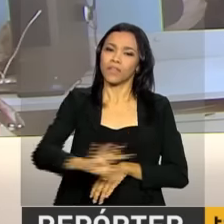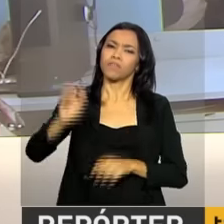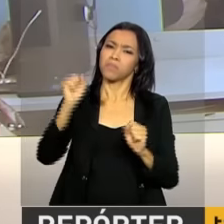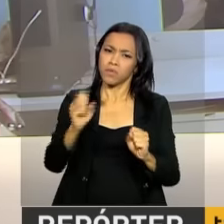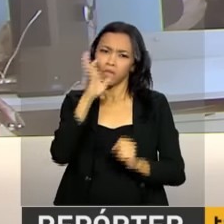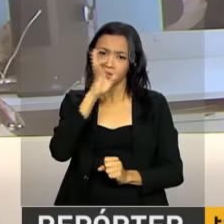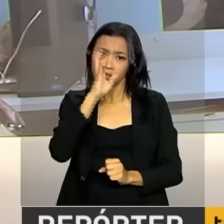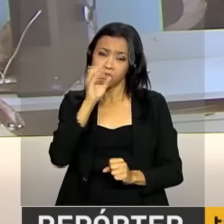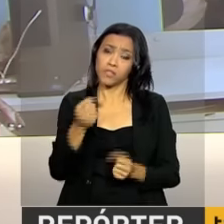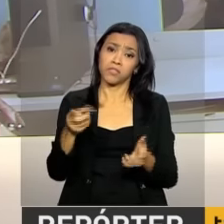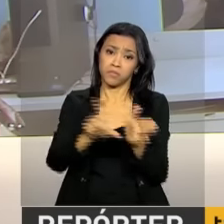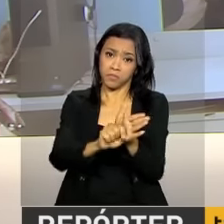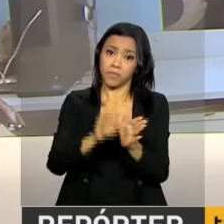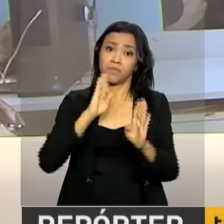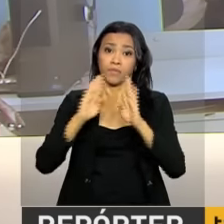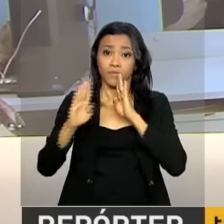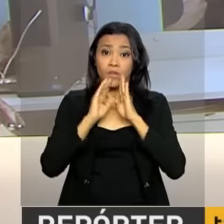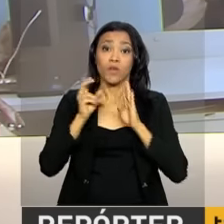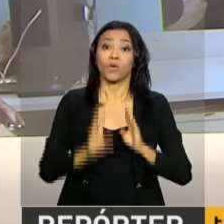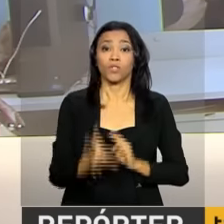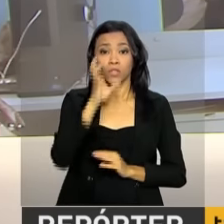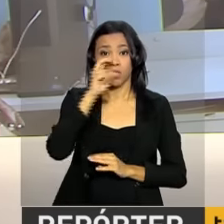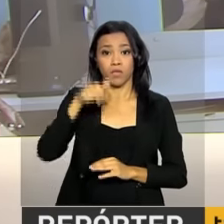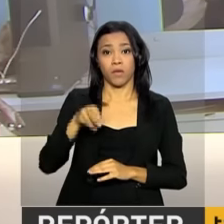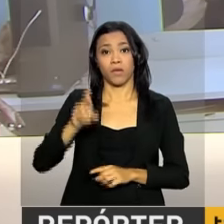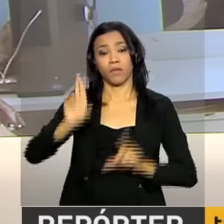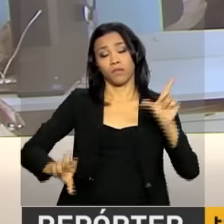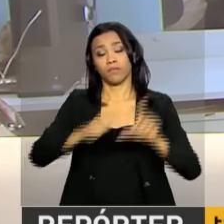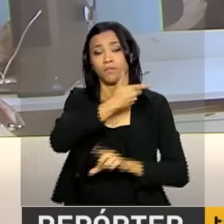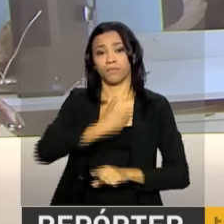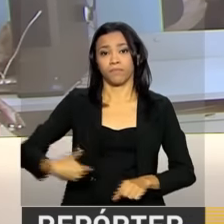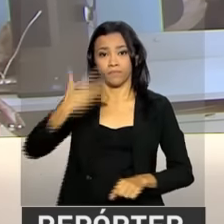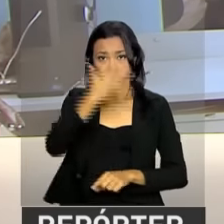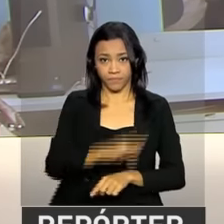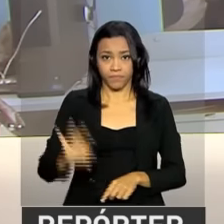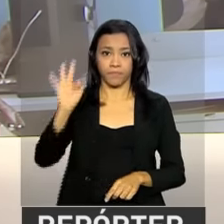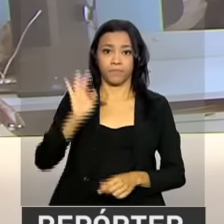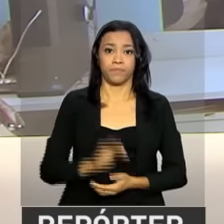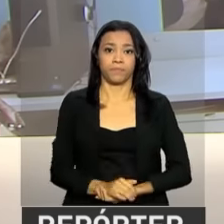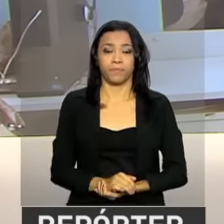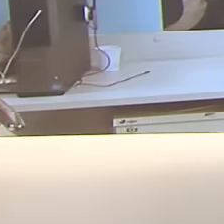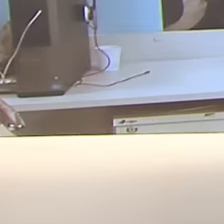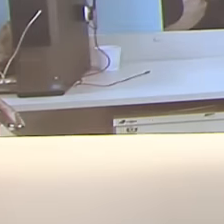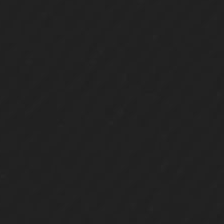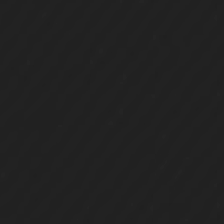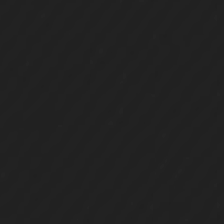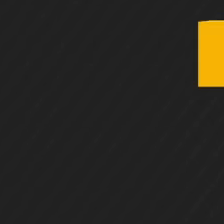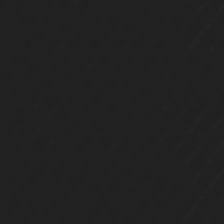novidades em nossas redes sociais Continue com a gente NBR a TV do Governo